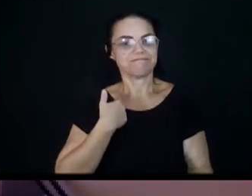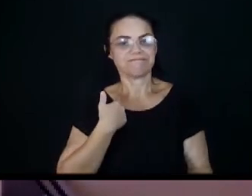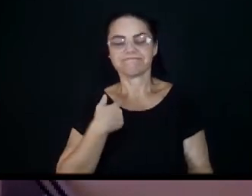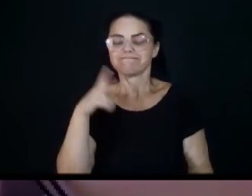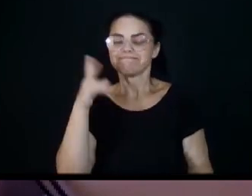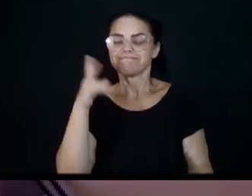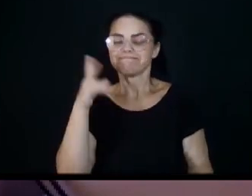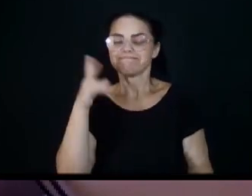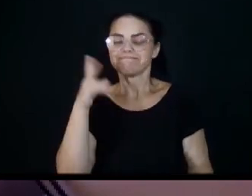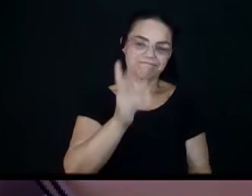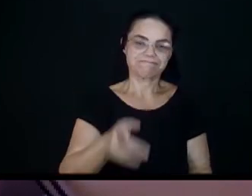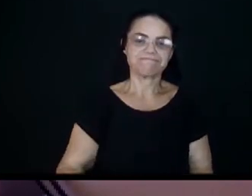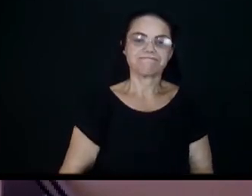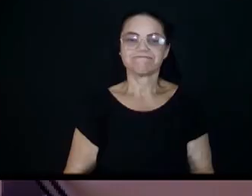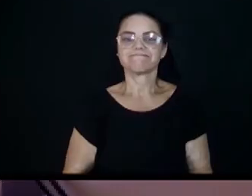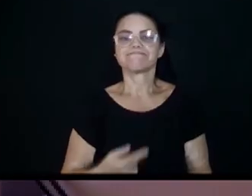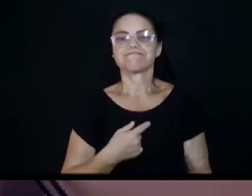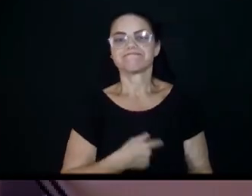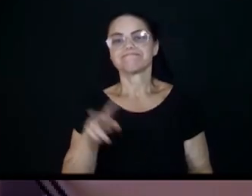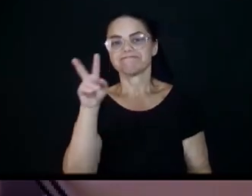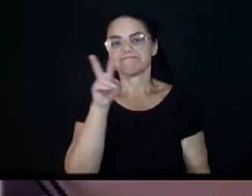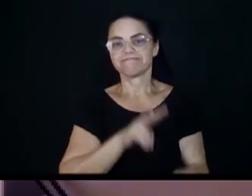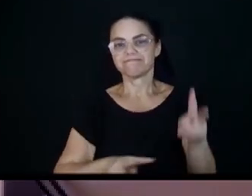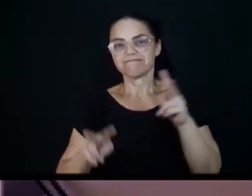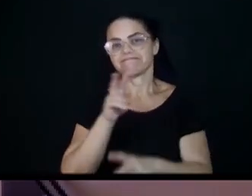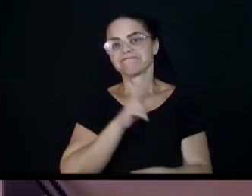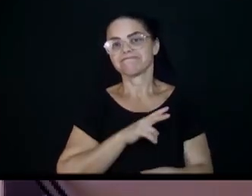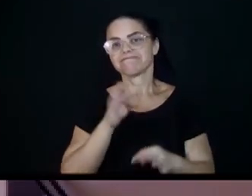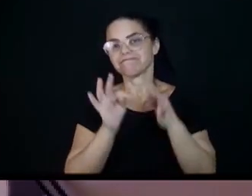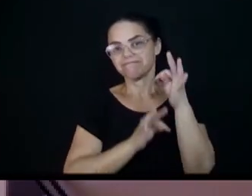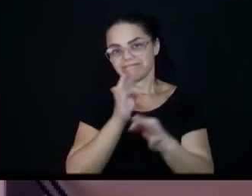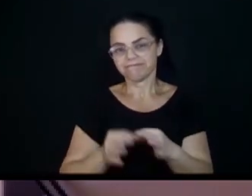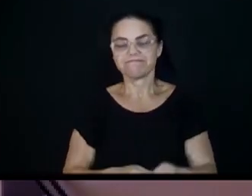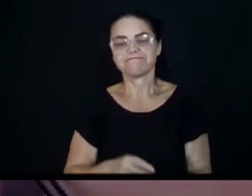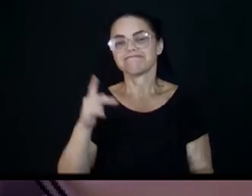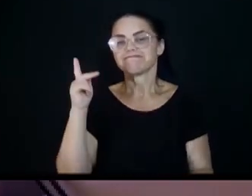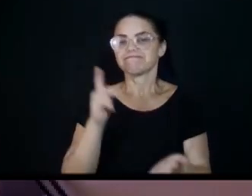adesão ao tratamento, ele é fundamental. E você